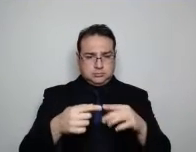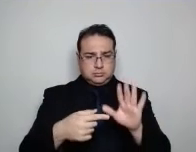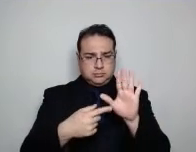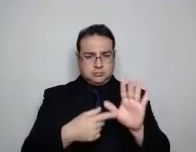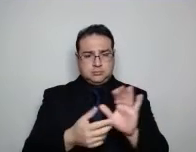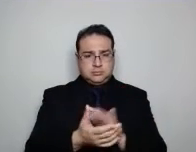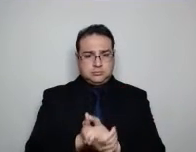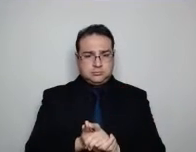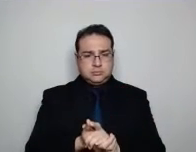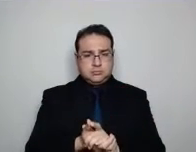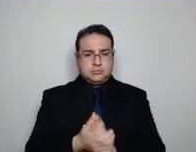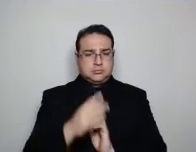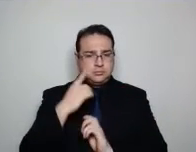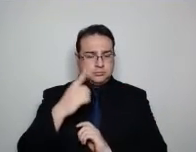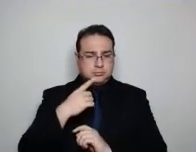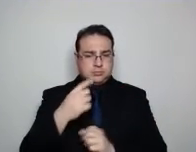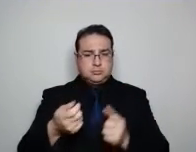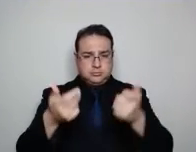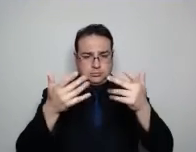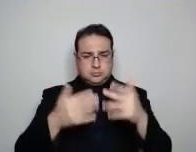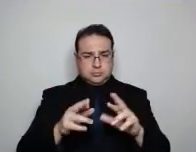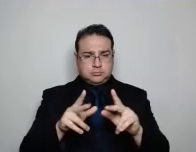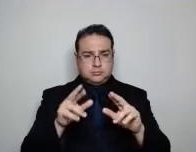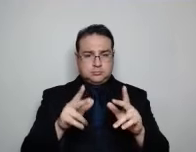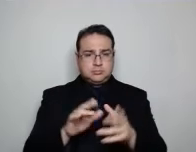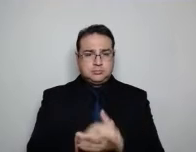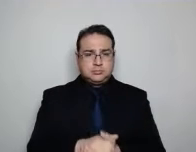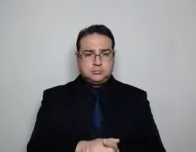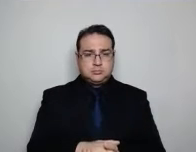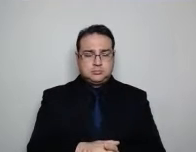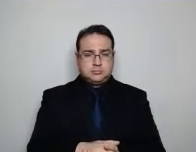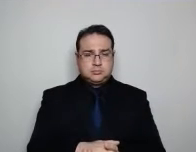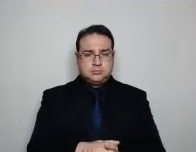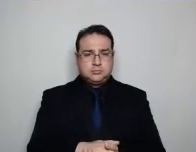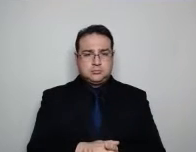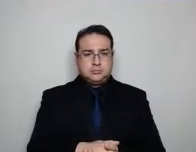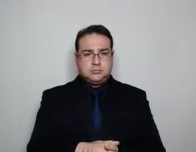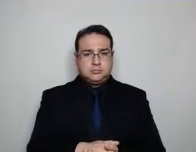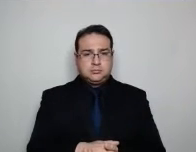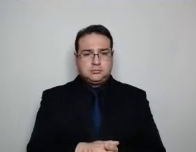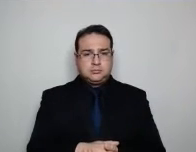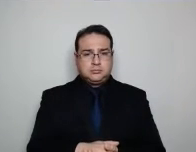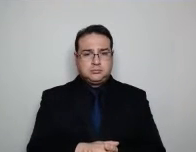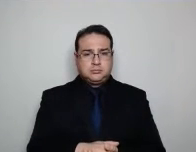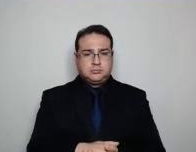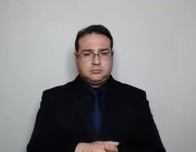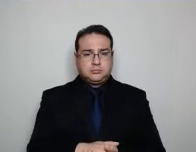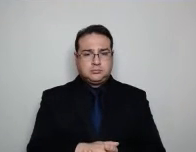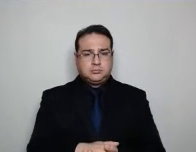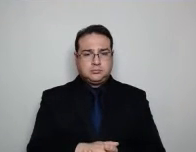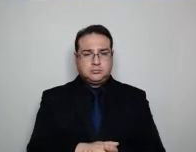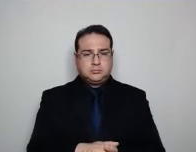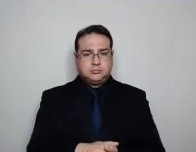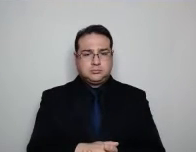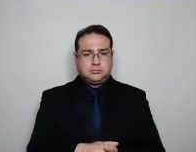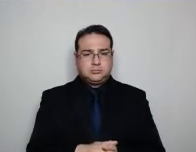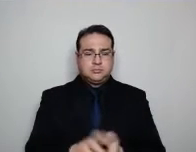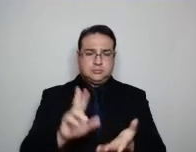nobre advogada. De fato, o agravante, ele